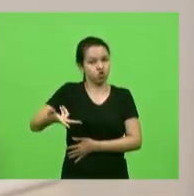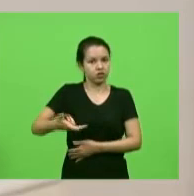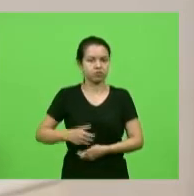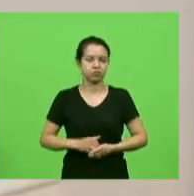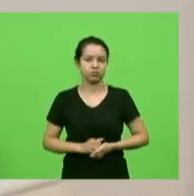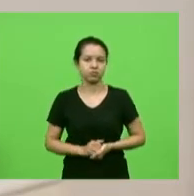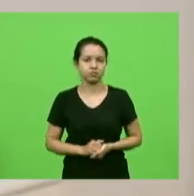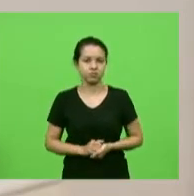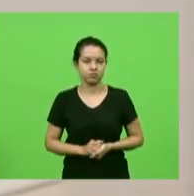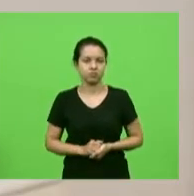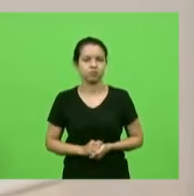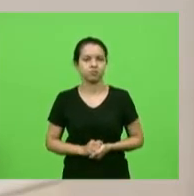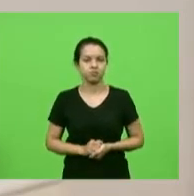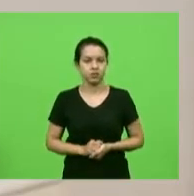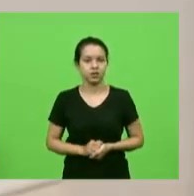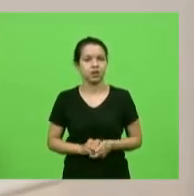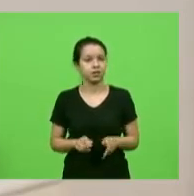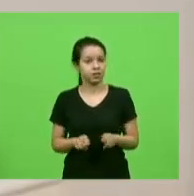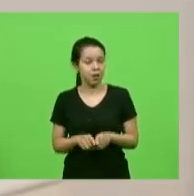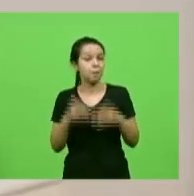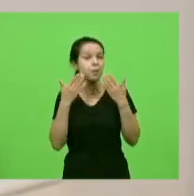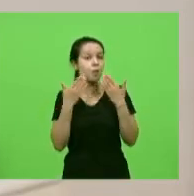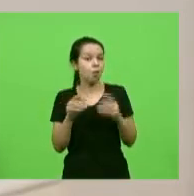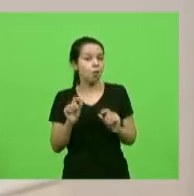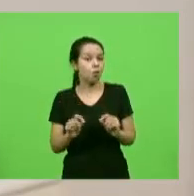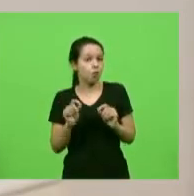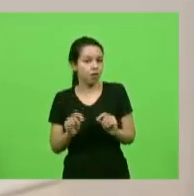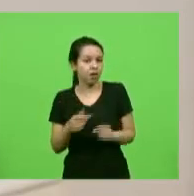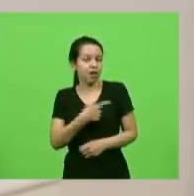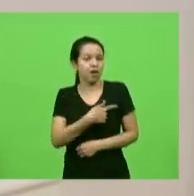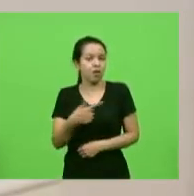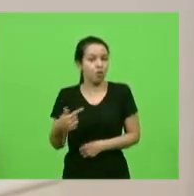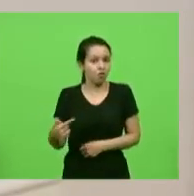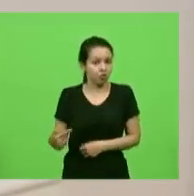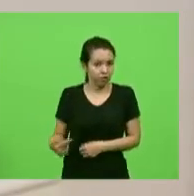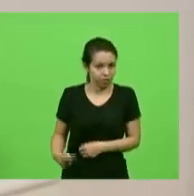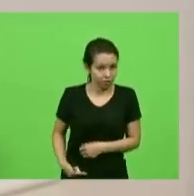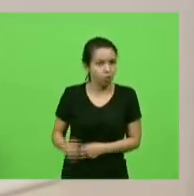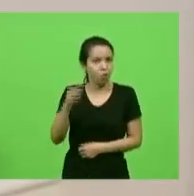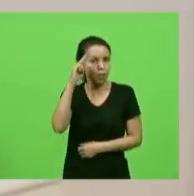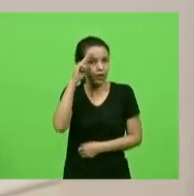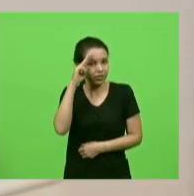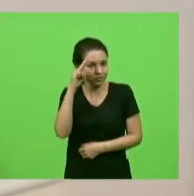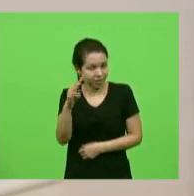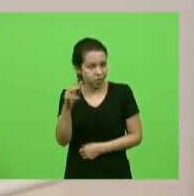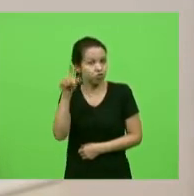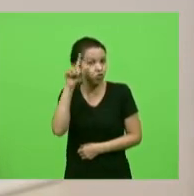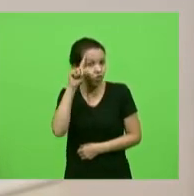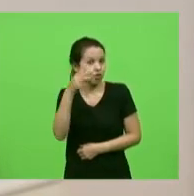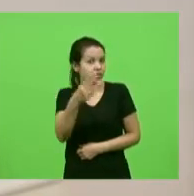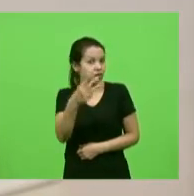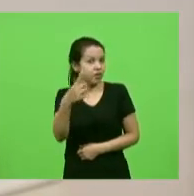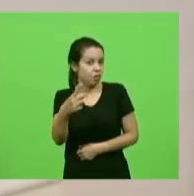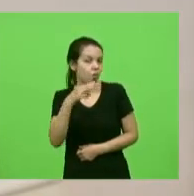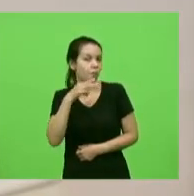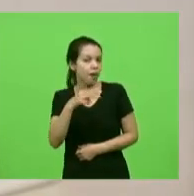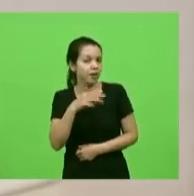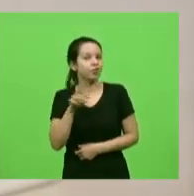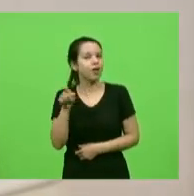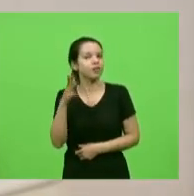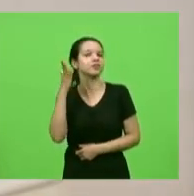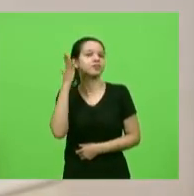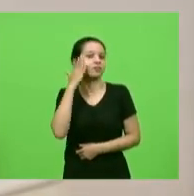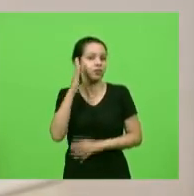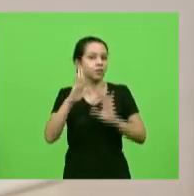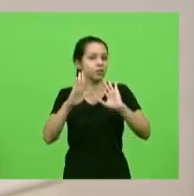Trata-se, pois, de mais um indício de que o excelentíssimo senhor governador, naquela data, 31 de março, já tinha conhecimento de que